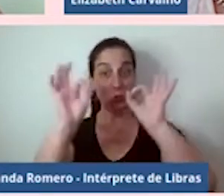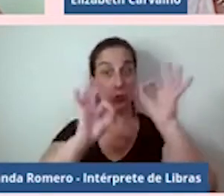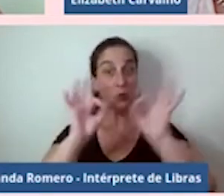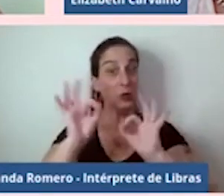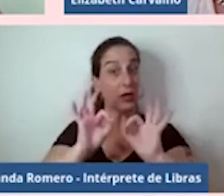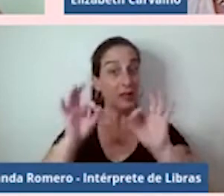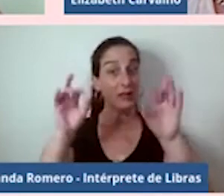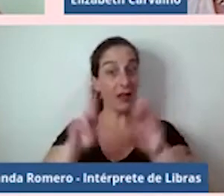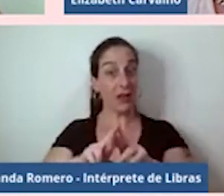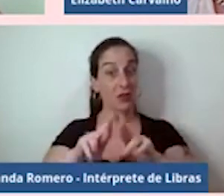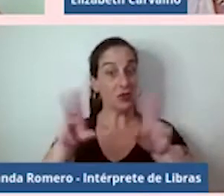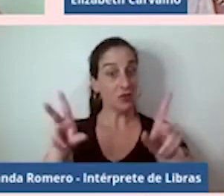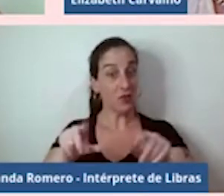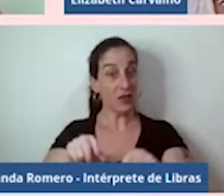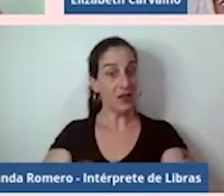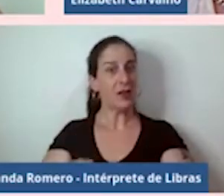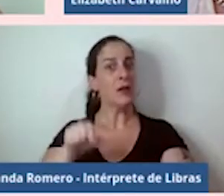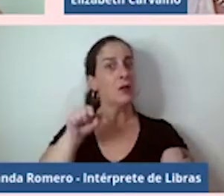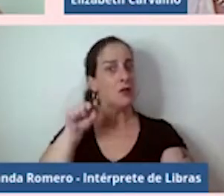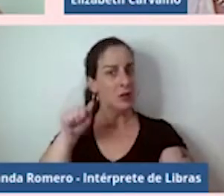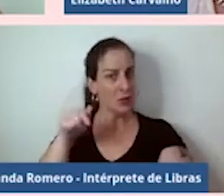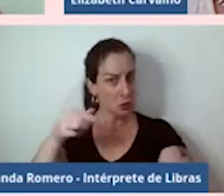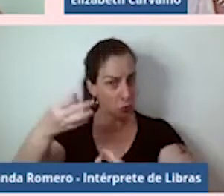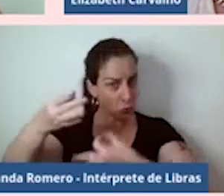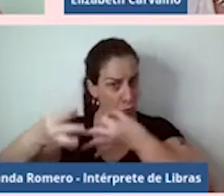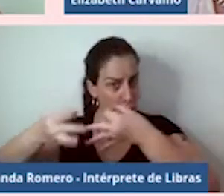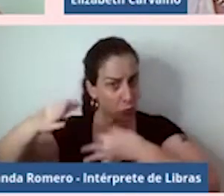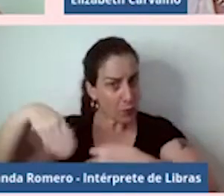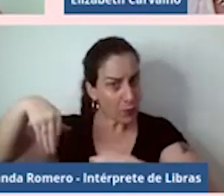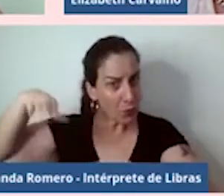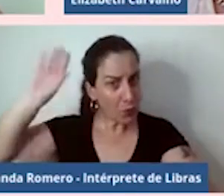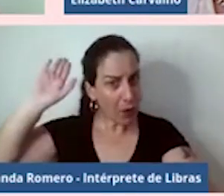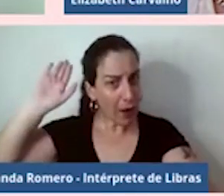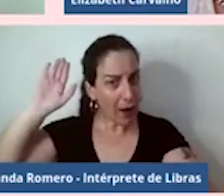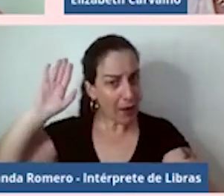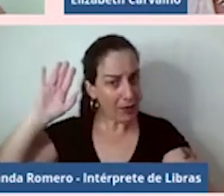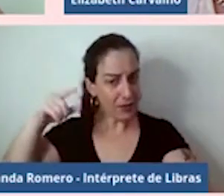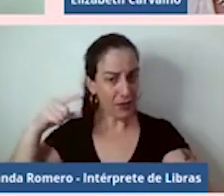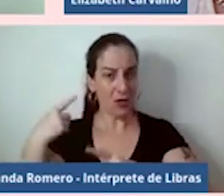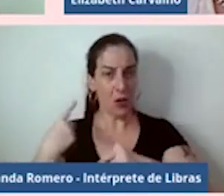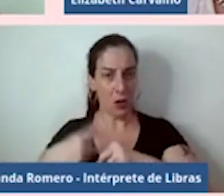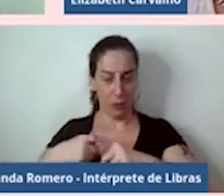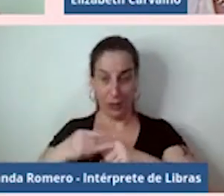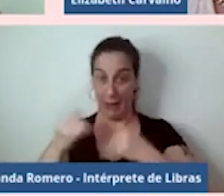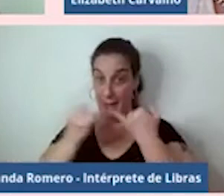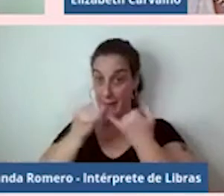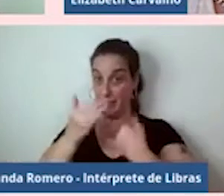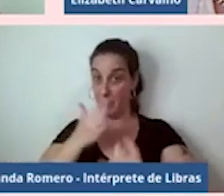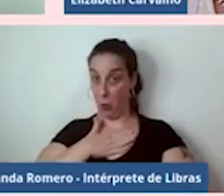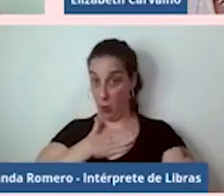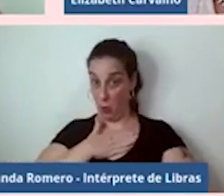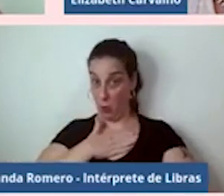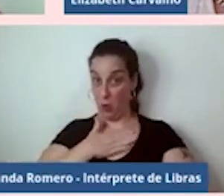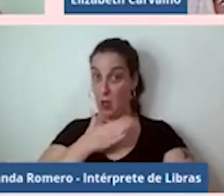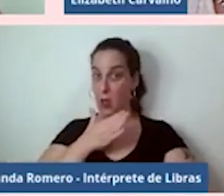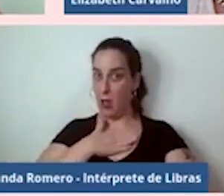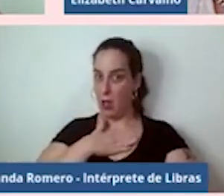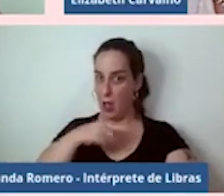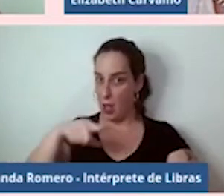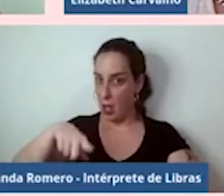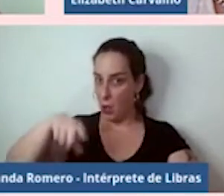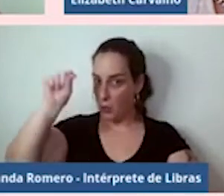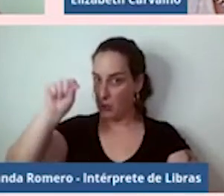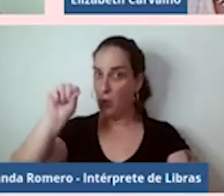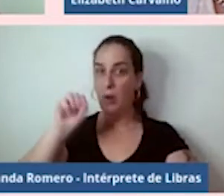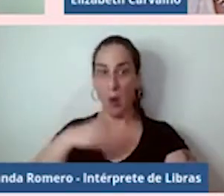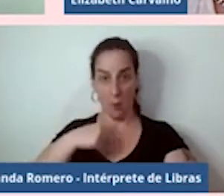diferente. E isso gerou um julgamento maior ainda. Porque, no meu caso, eu, Fernanda, optei por mandar meus filhos